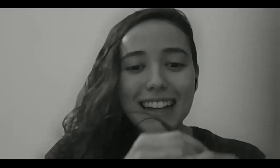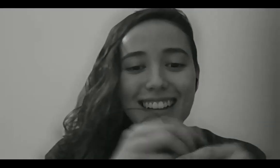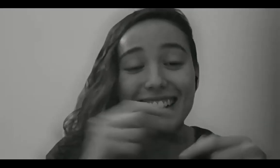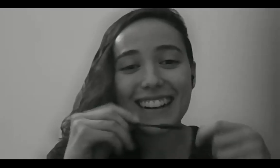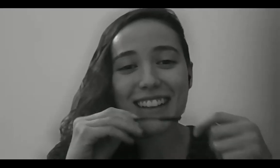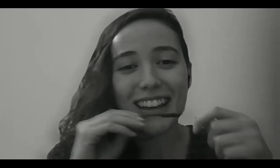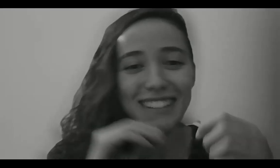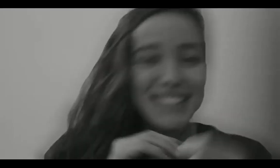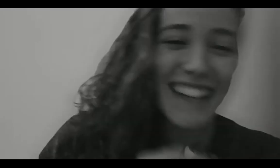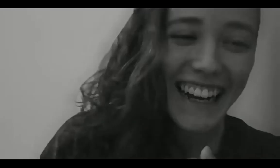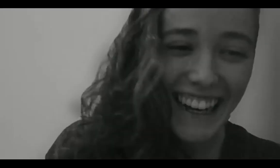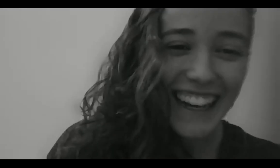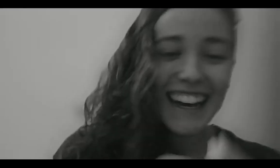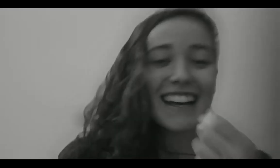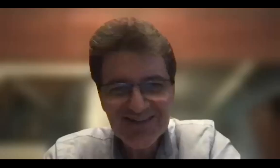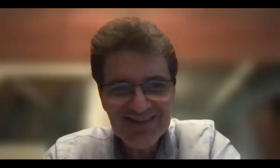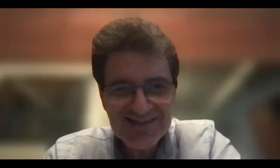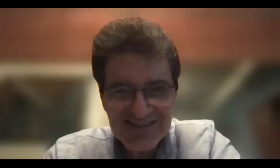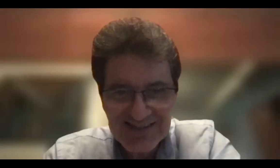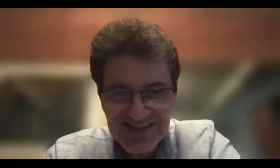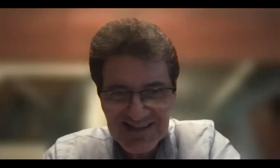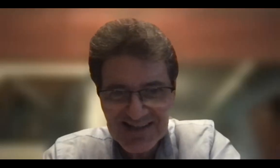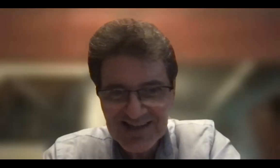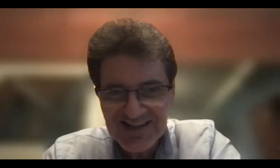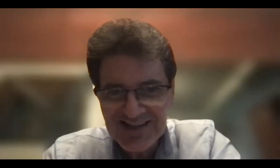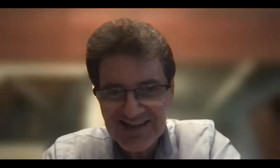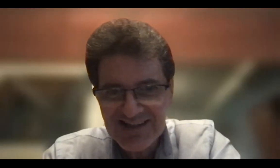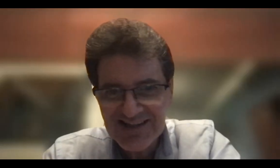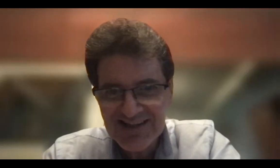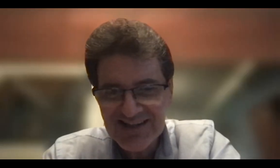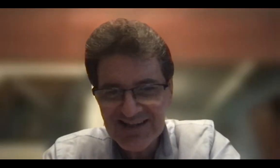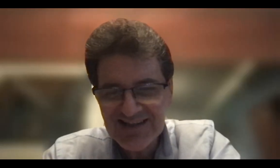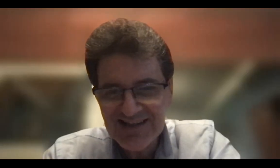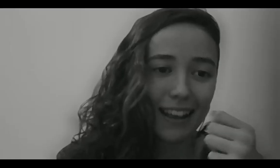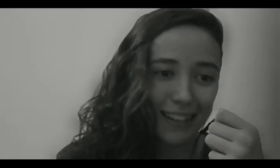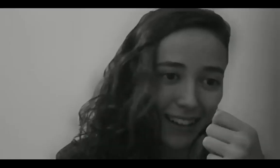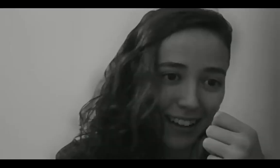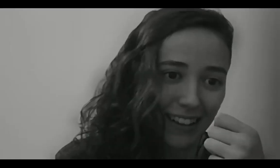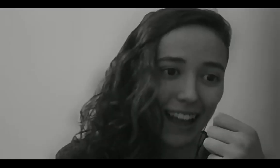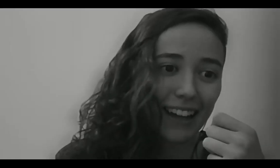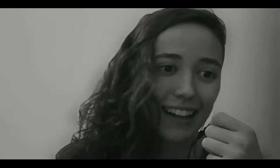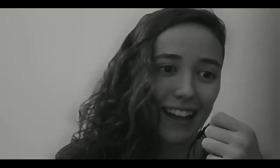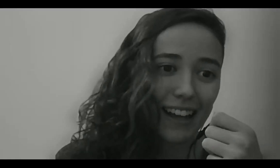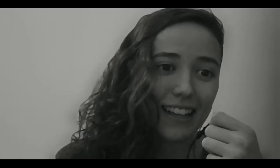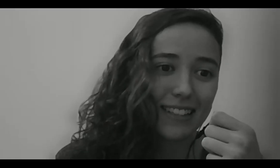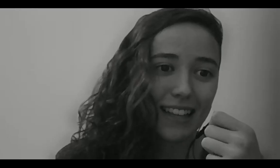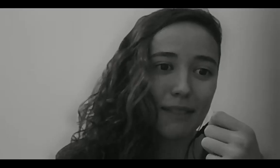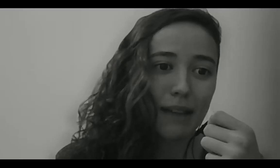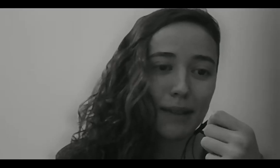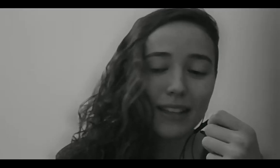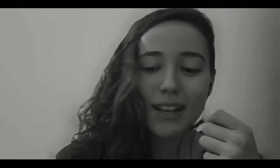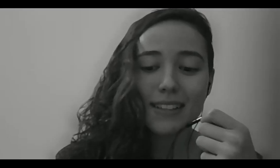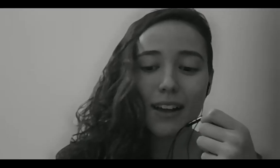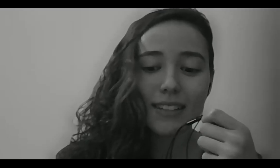Agora, né, gente? O que foi? Não Sempre entendi. explicou com muita vontade, muito bem. Ah, Tá? obrigado. Queria agradecer